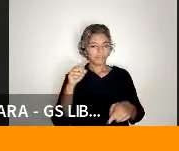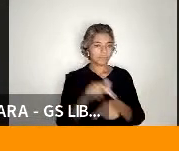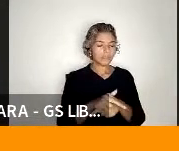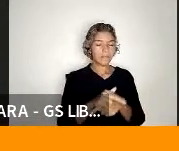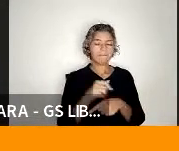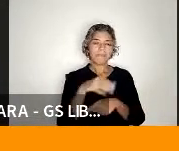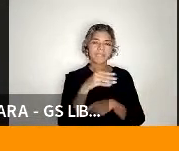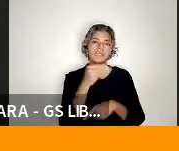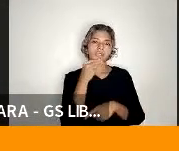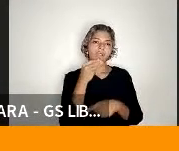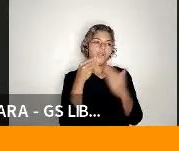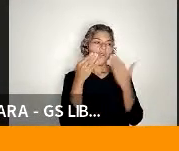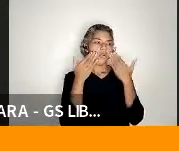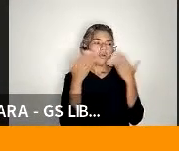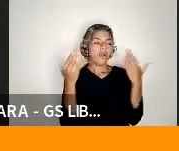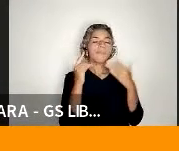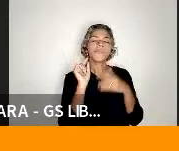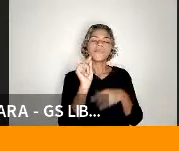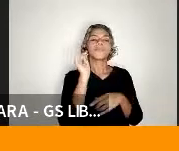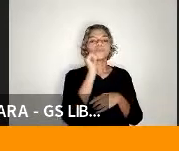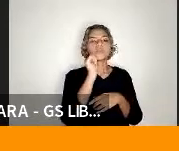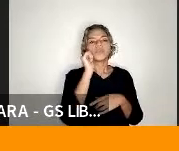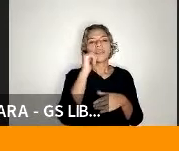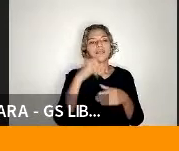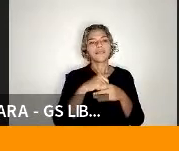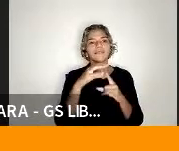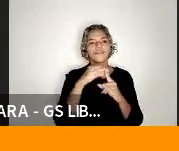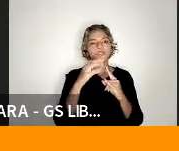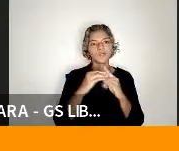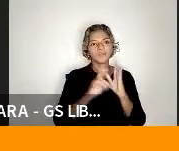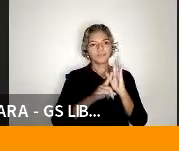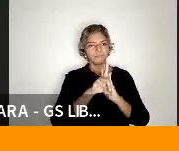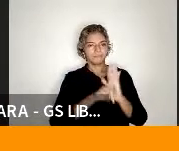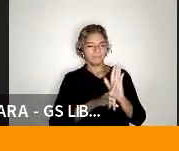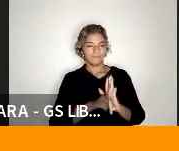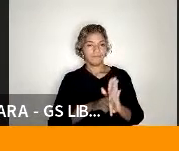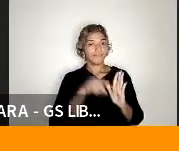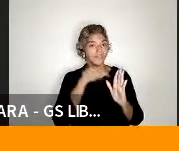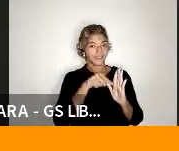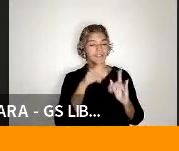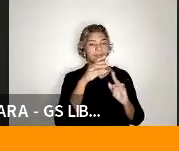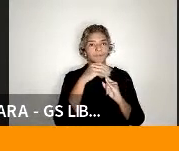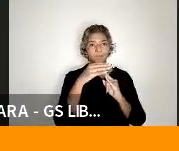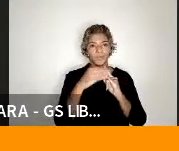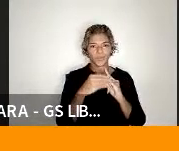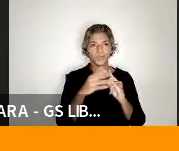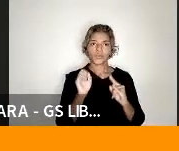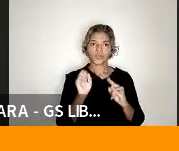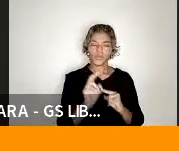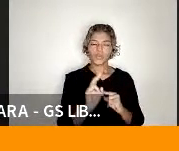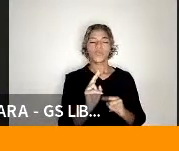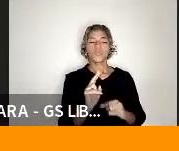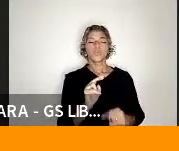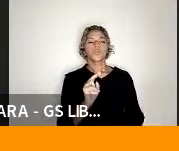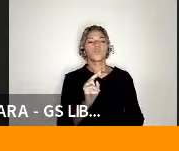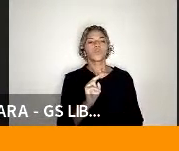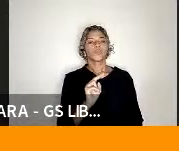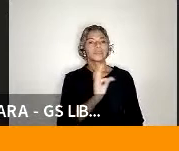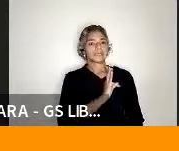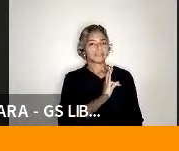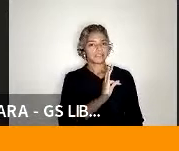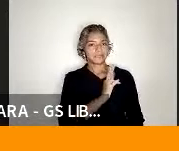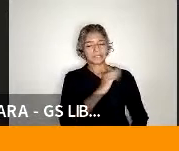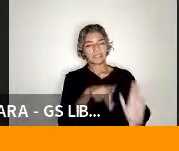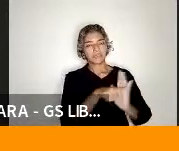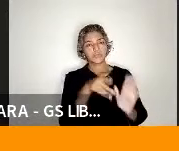da Fiocruz, de mulher pesquisadora. Na Fiocruz estou como tecnologista em saúde pública, mas inevitavelmente a gente